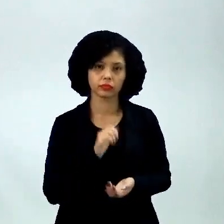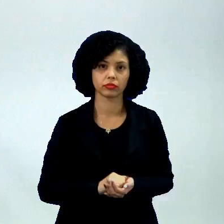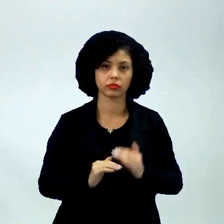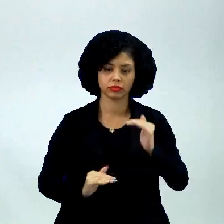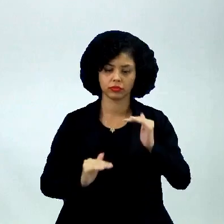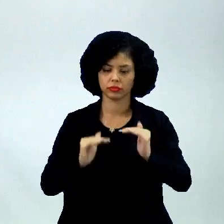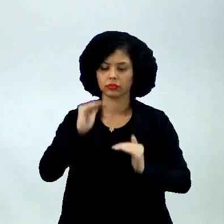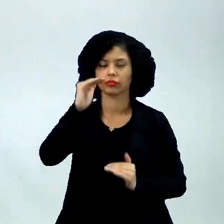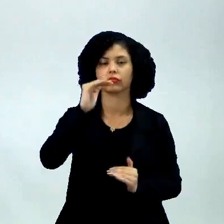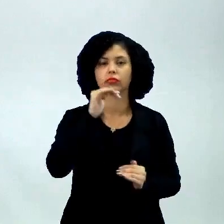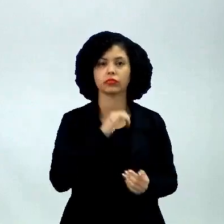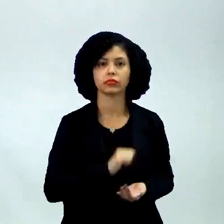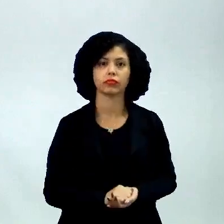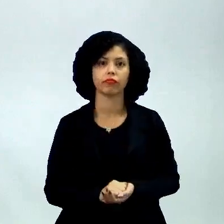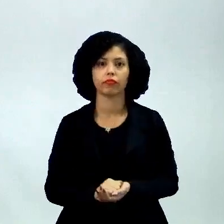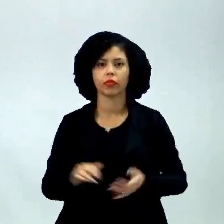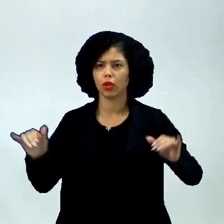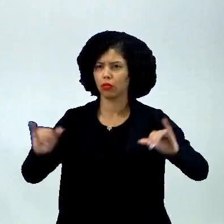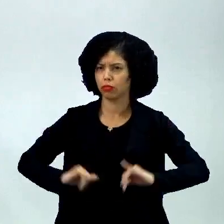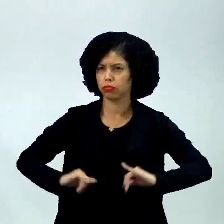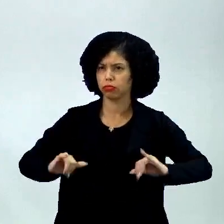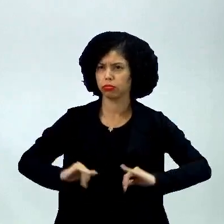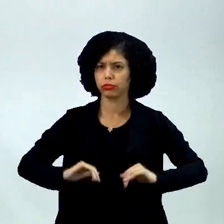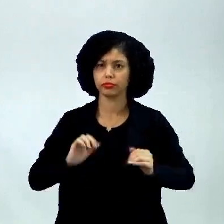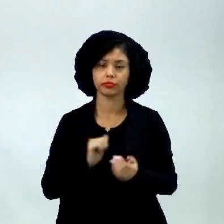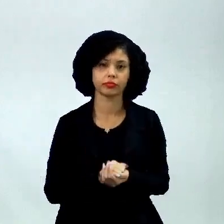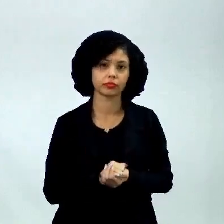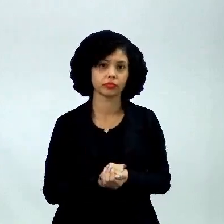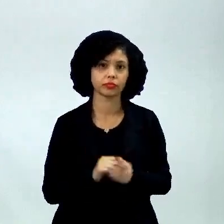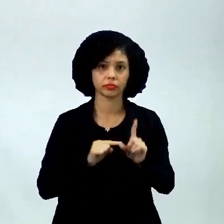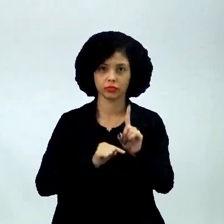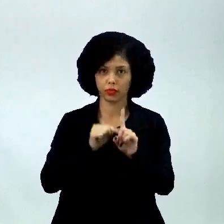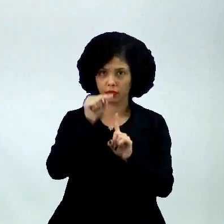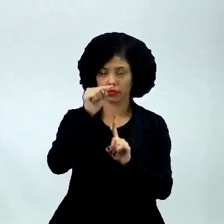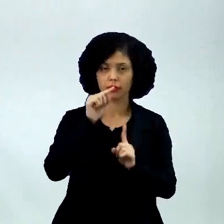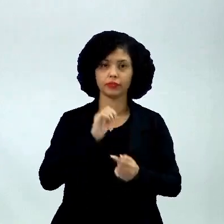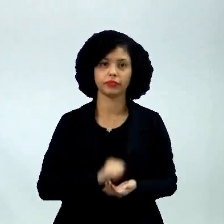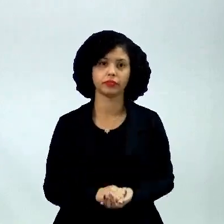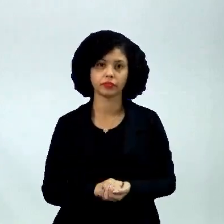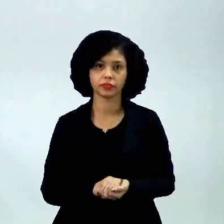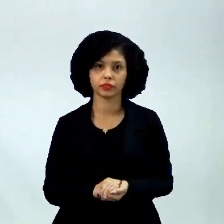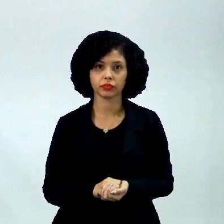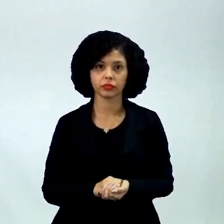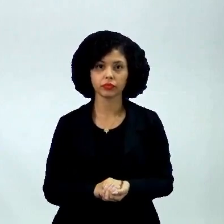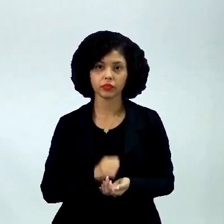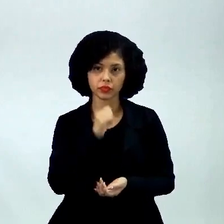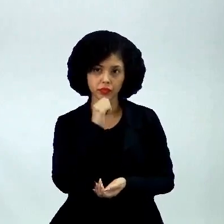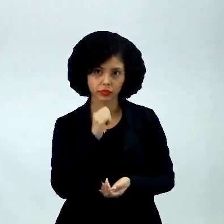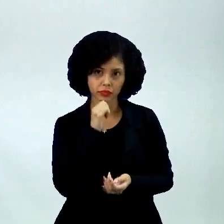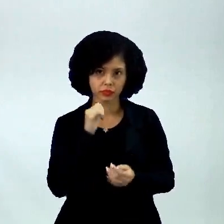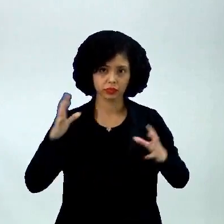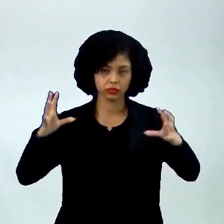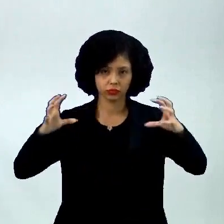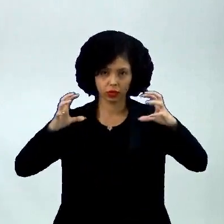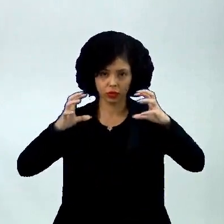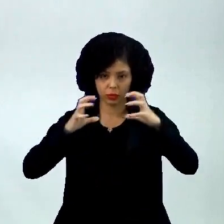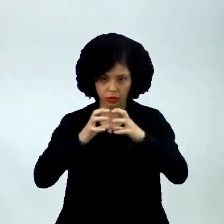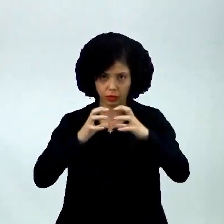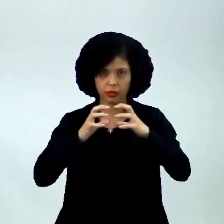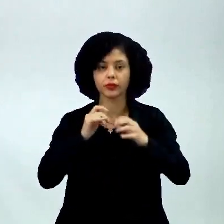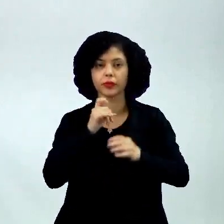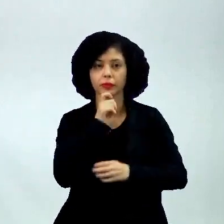subir, ela vai, né, sofrer aí, a temperatura vai estar mais gelada, né, e ela vai condensar,